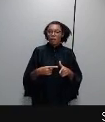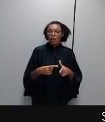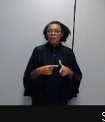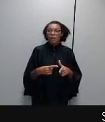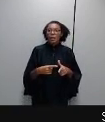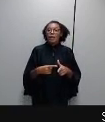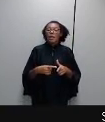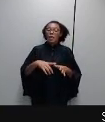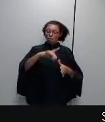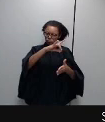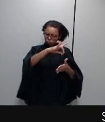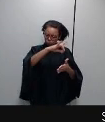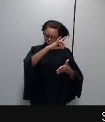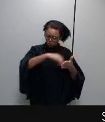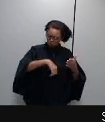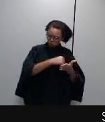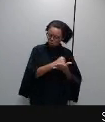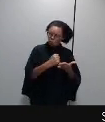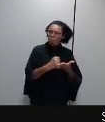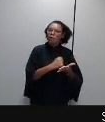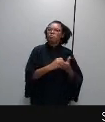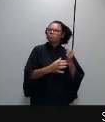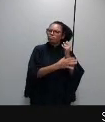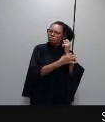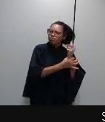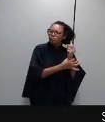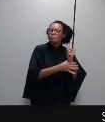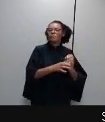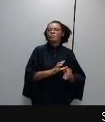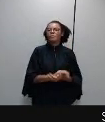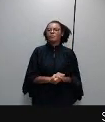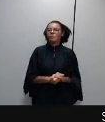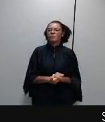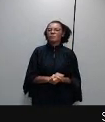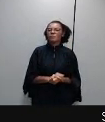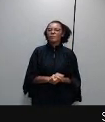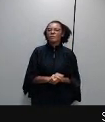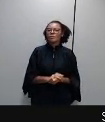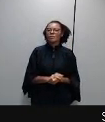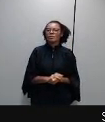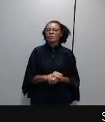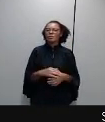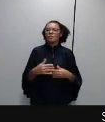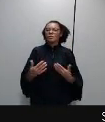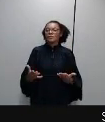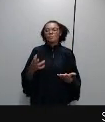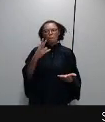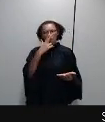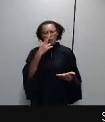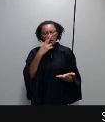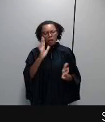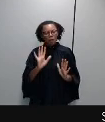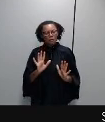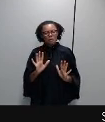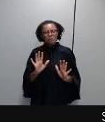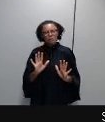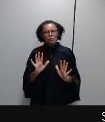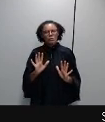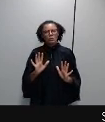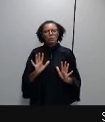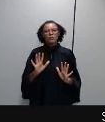E aí Aqui já é um recurso em mandado de segurança desse rápido tchau e me parece que em